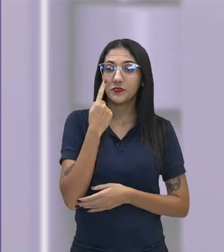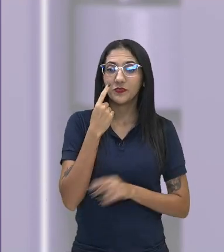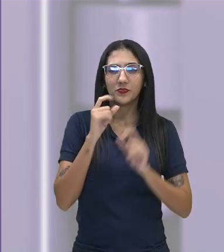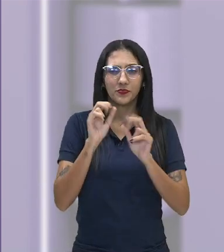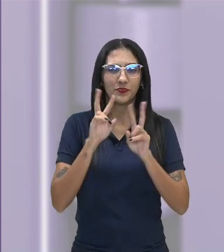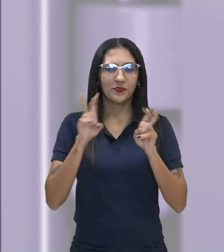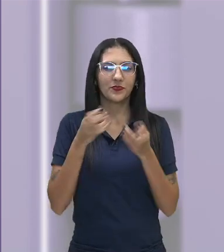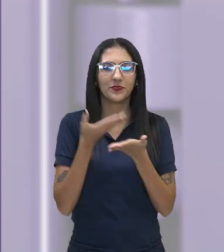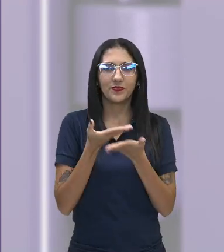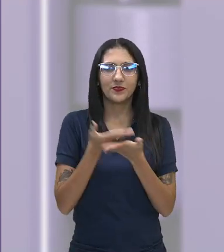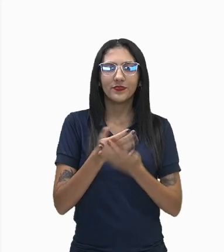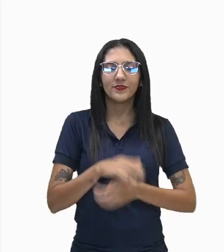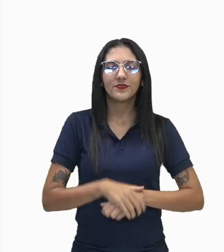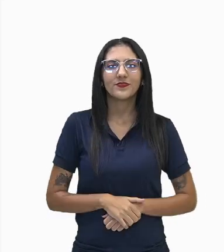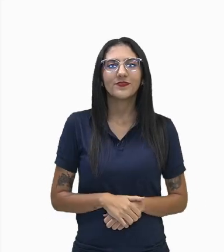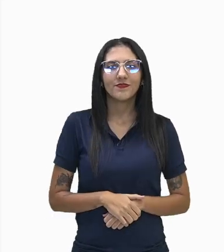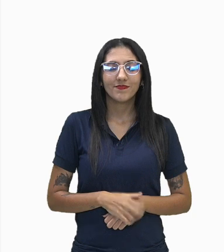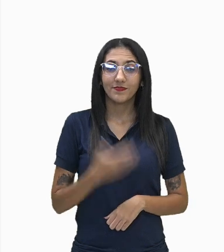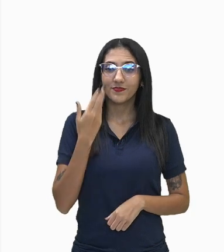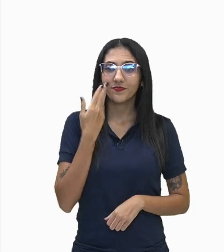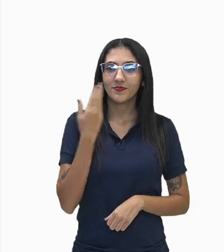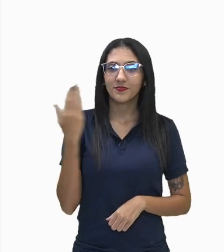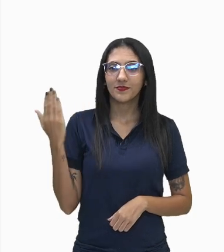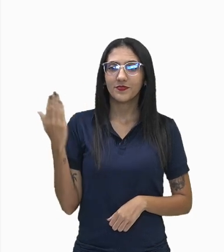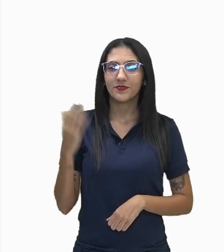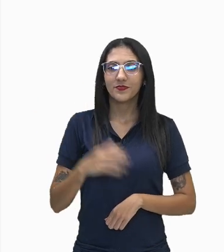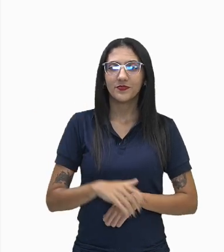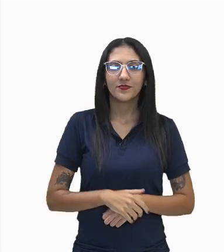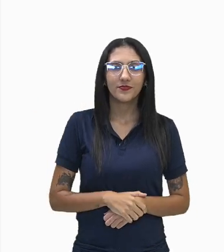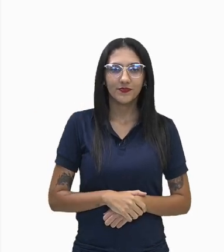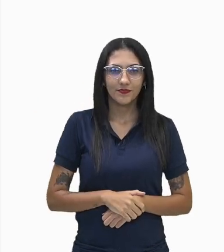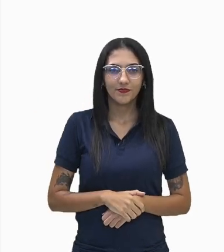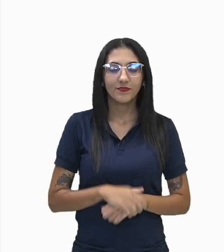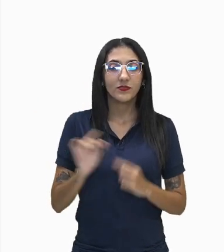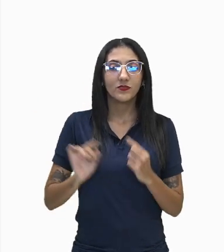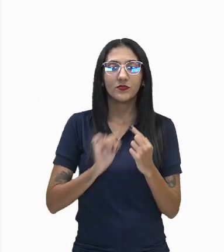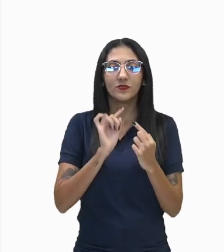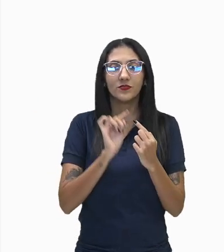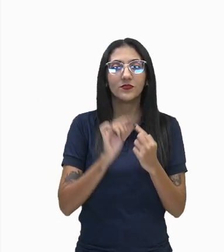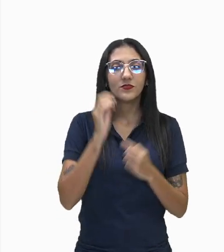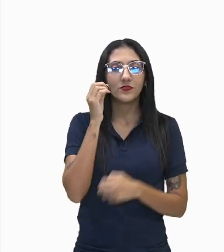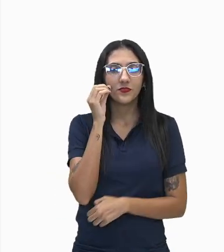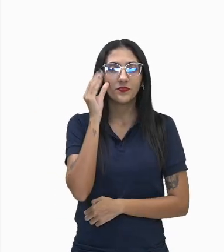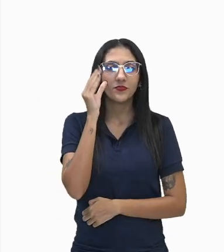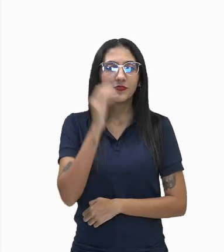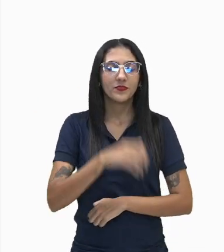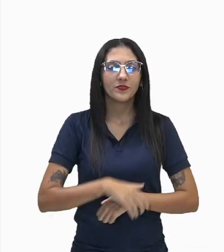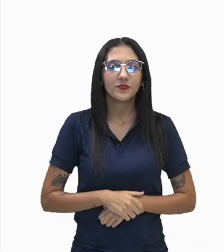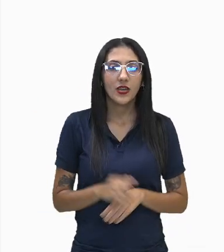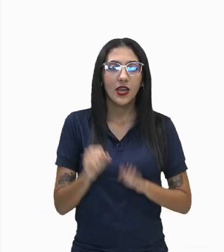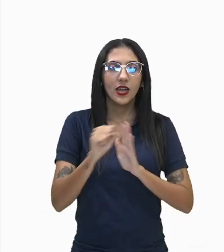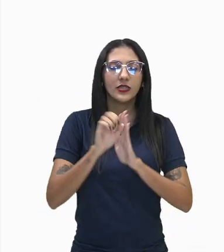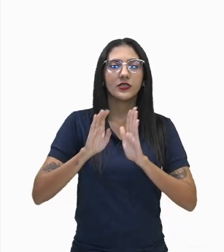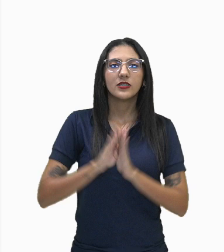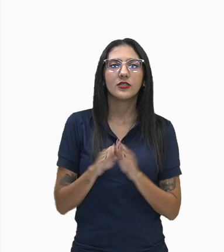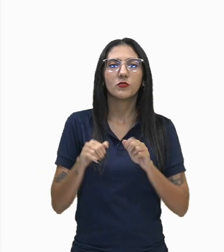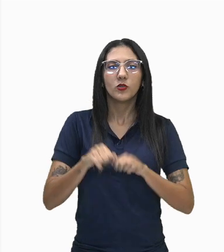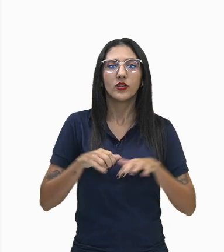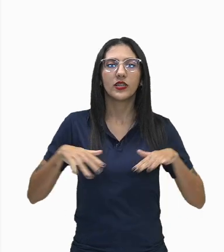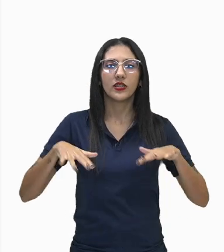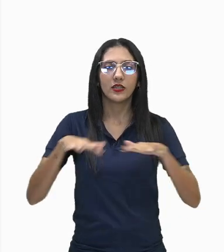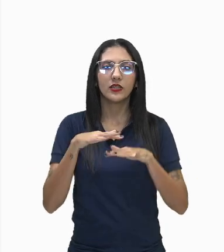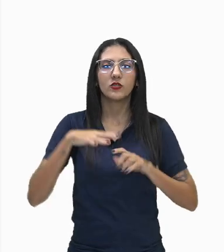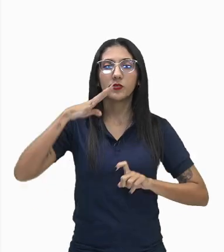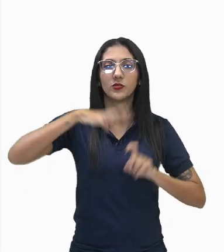estudar nesta aula? Vamos lá. Objeto de conhecimento: símbolos,